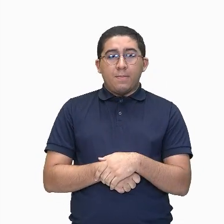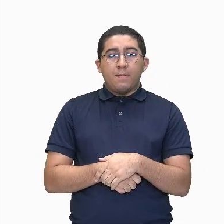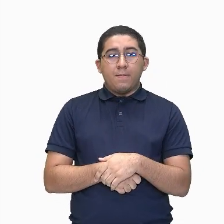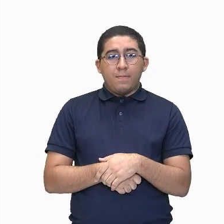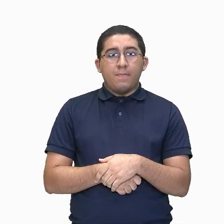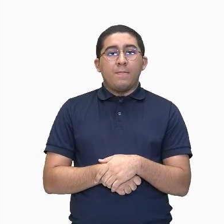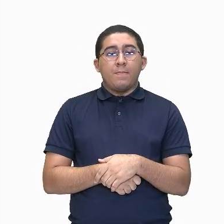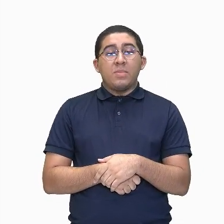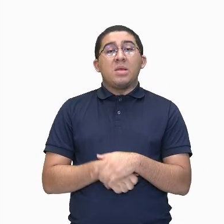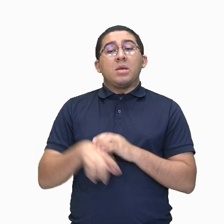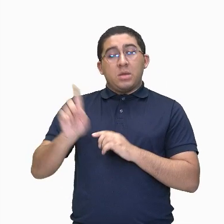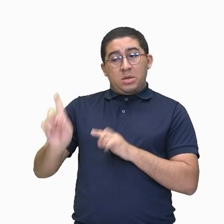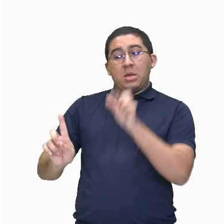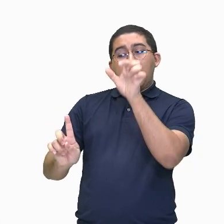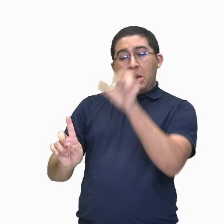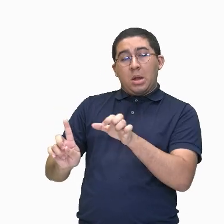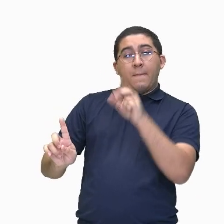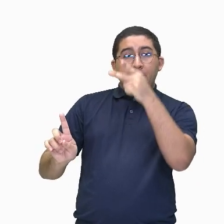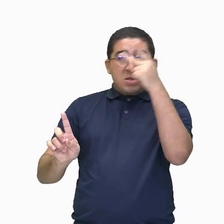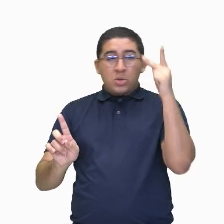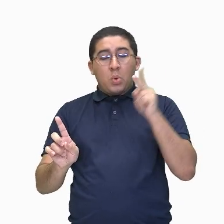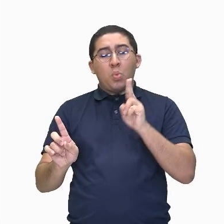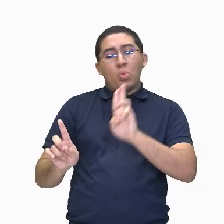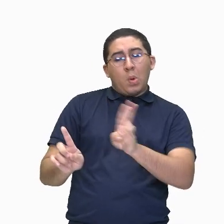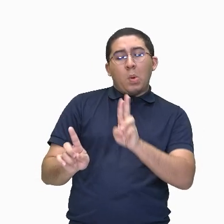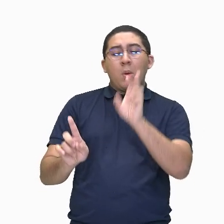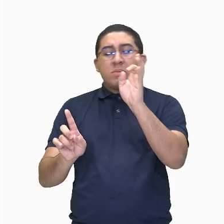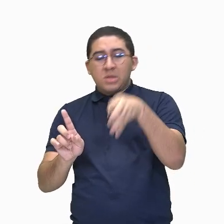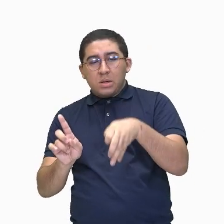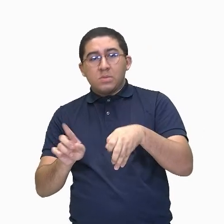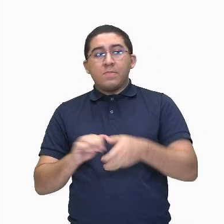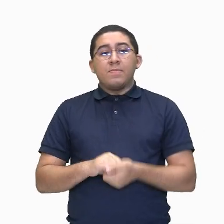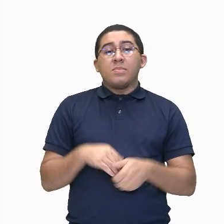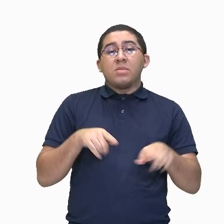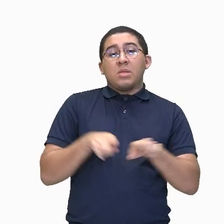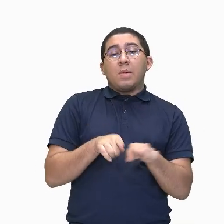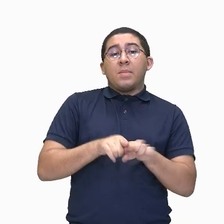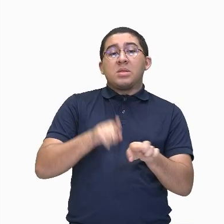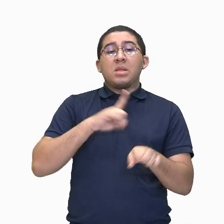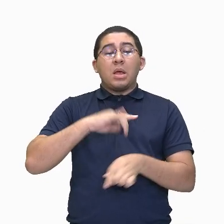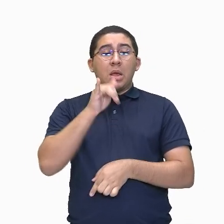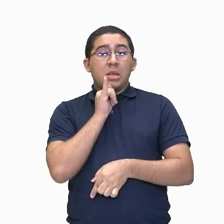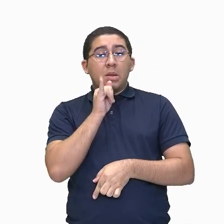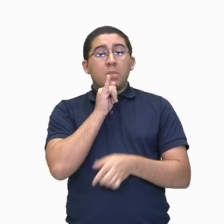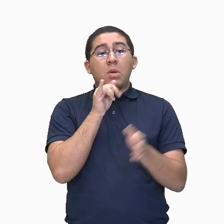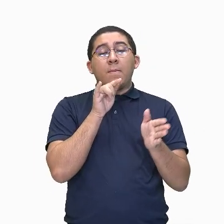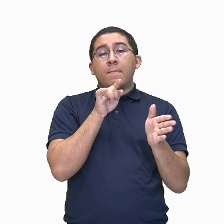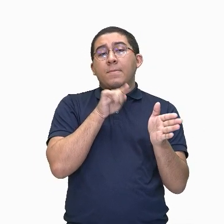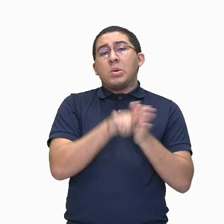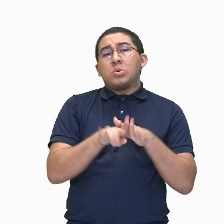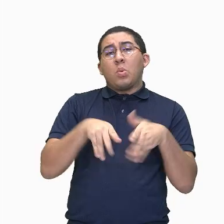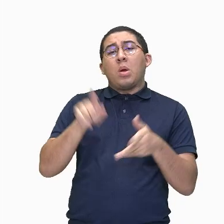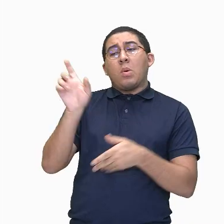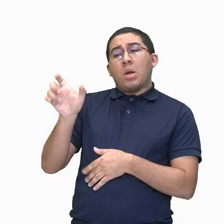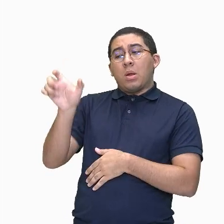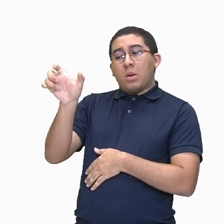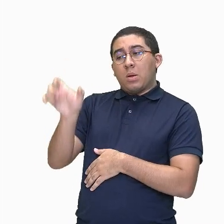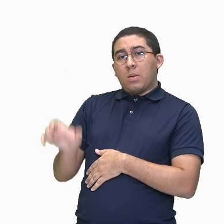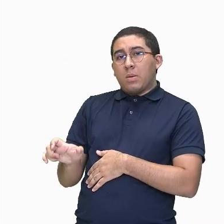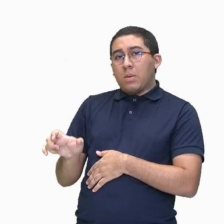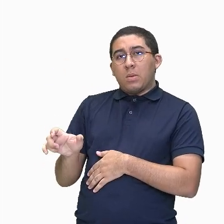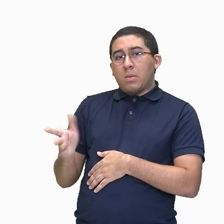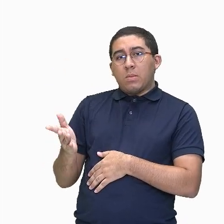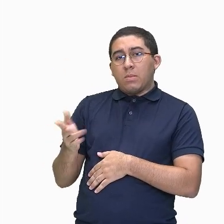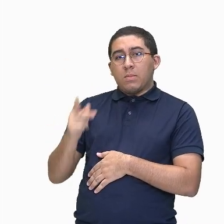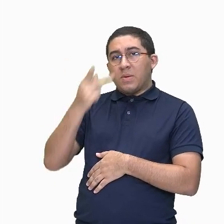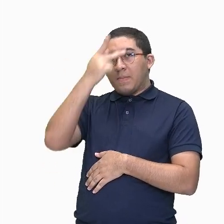E responde as perguntas, como, por exemplo, quem é o entrevistado, né? É uma pessoa, como